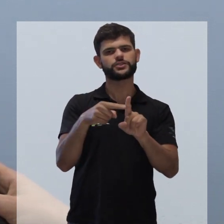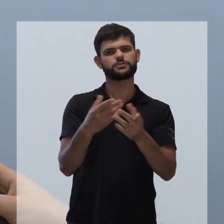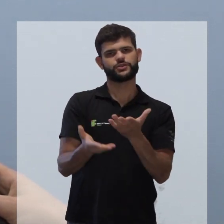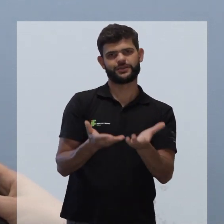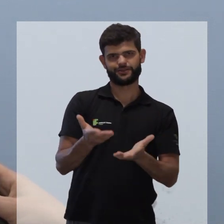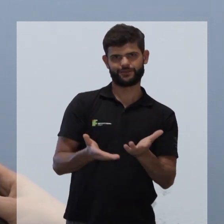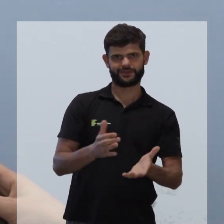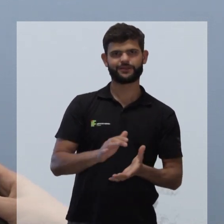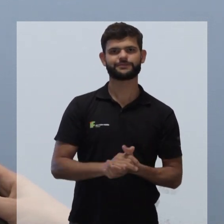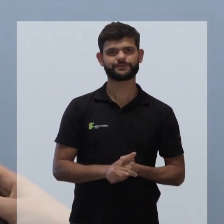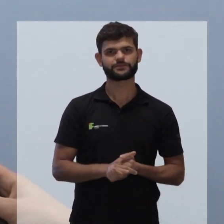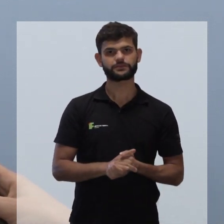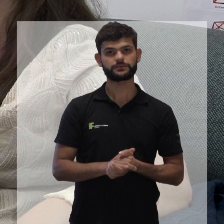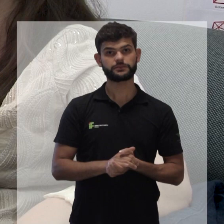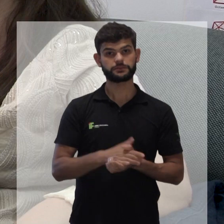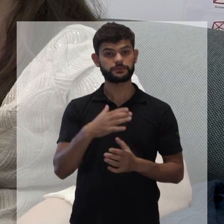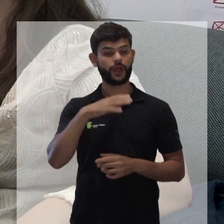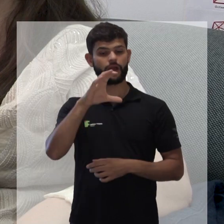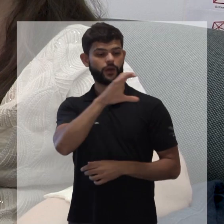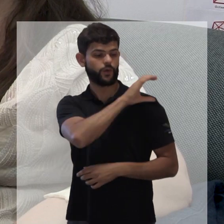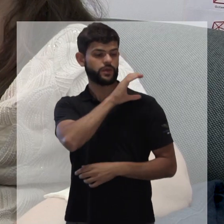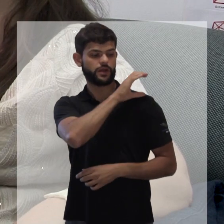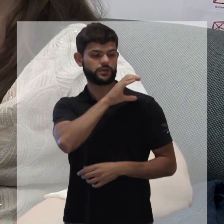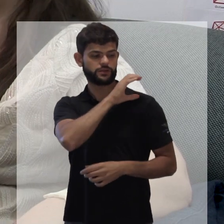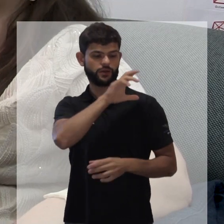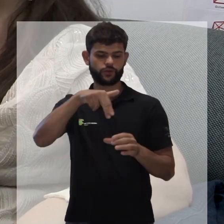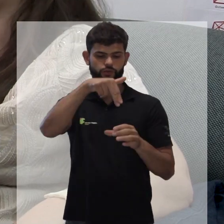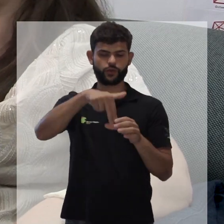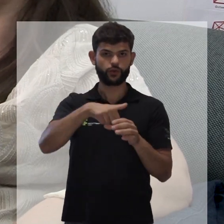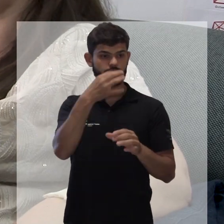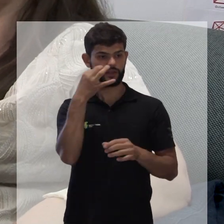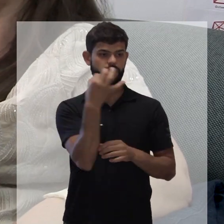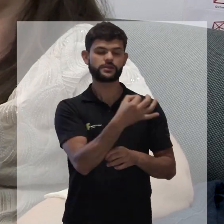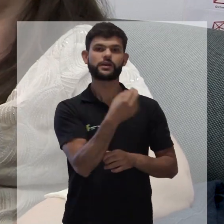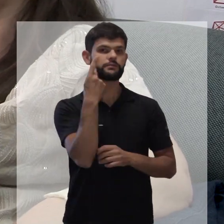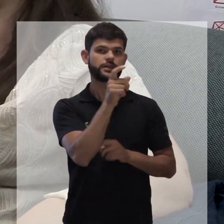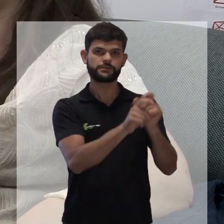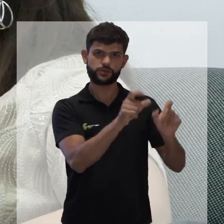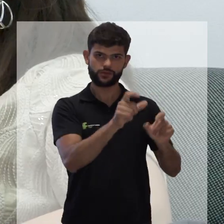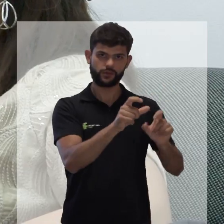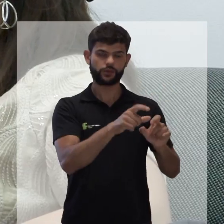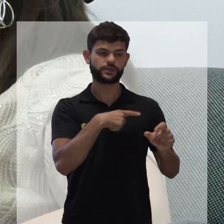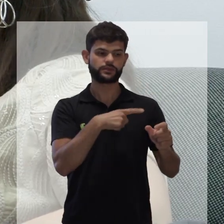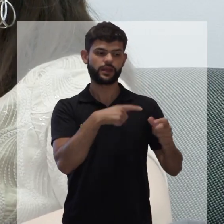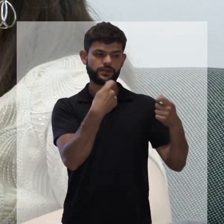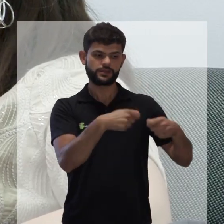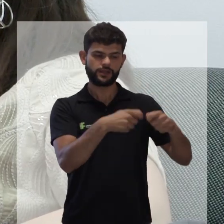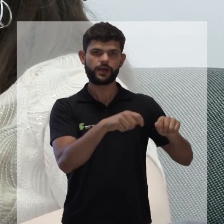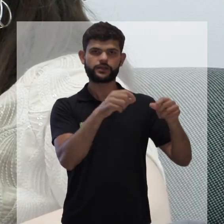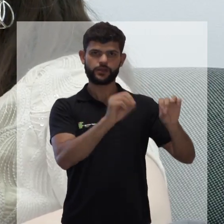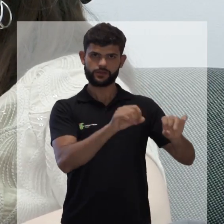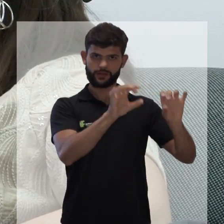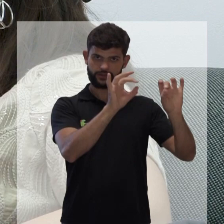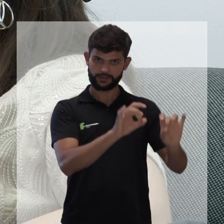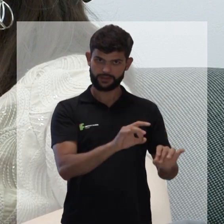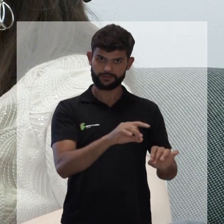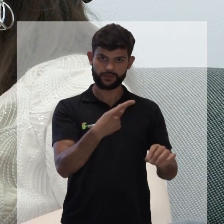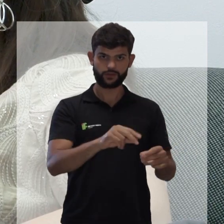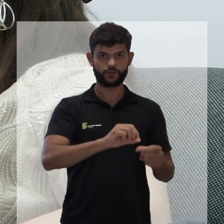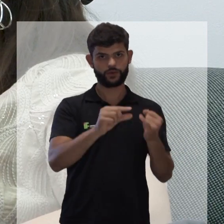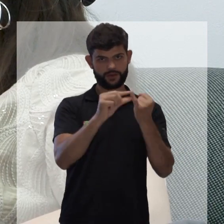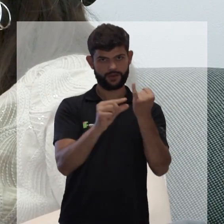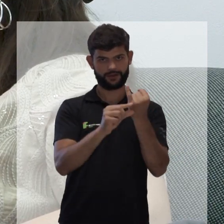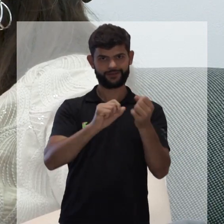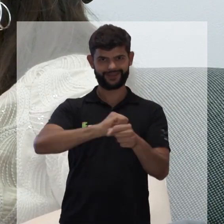técnicos, a referência nesse tipo de atendimento. De acordo com a Coordenação Geral de Núcleos de Atenção às Pessoas com Necessidades